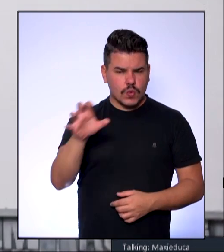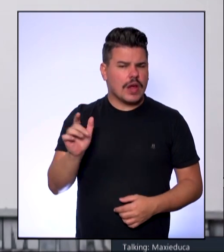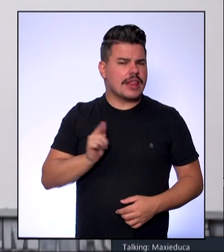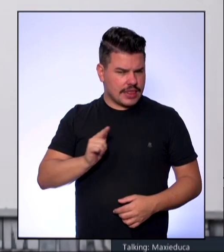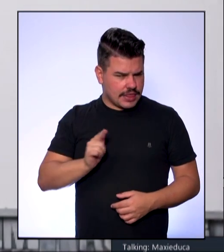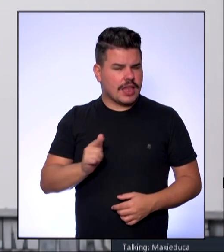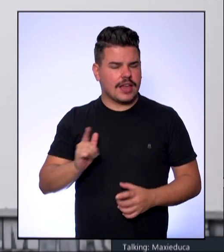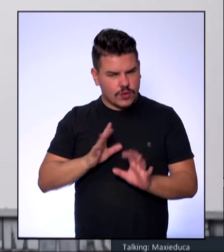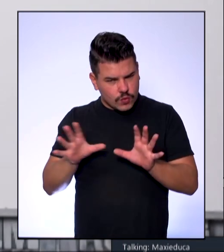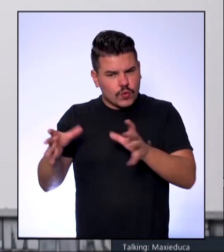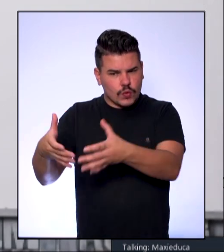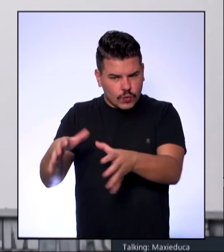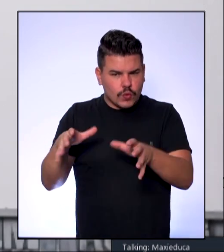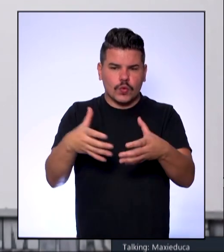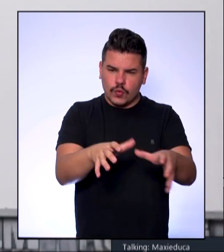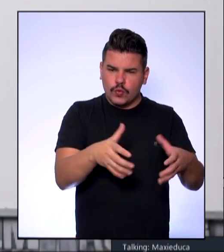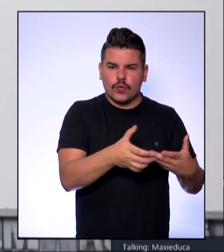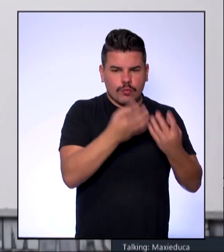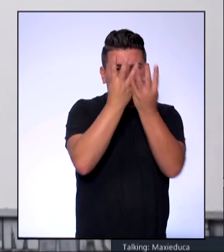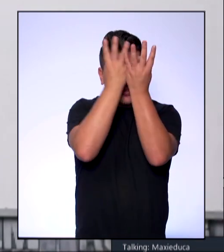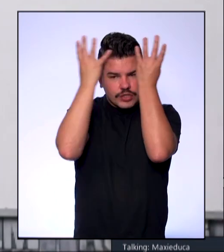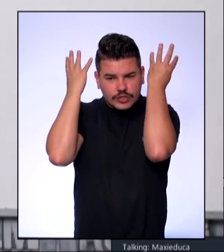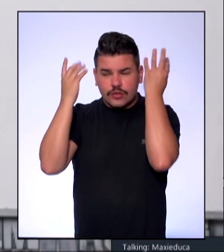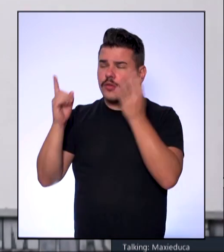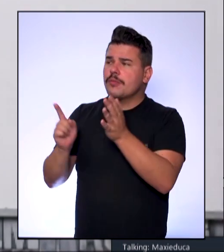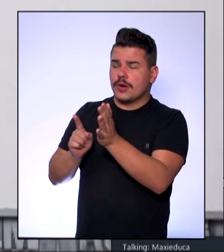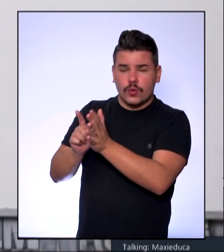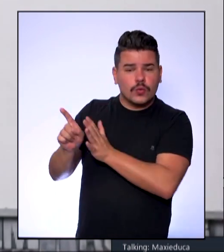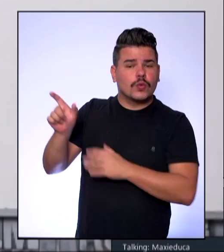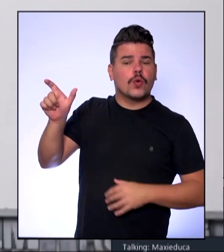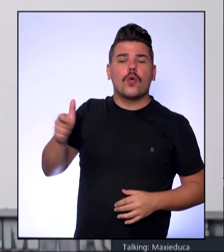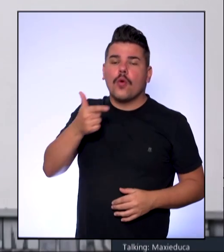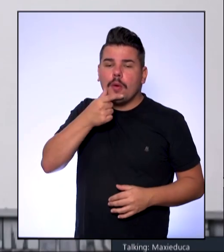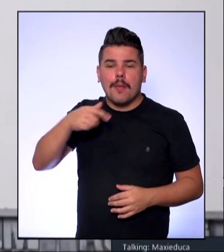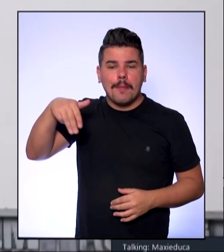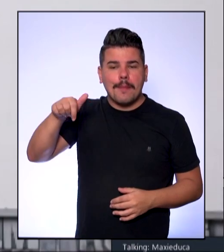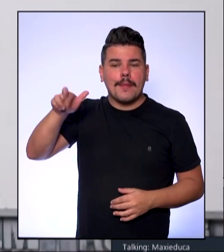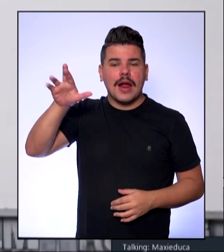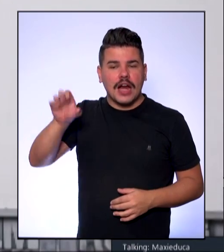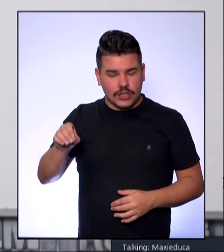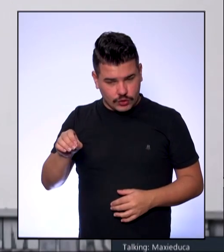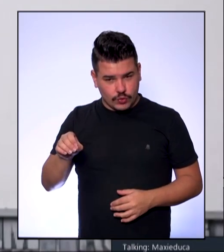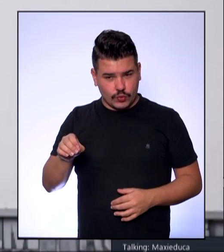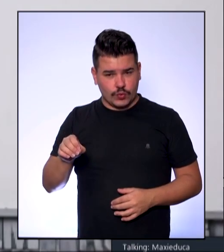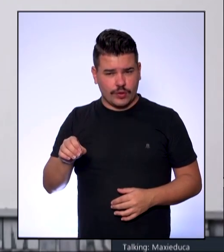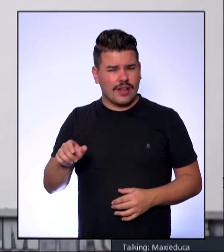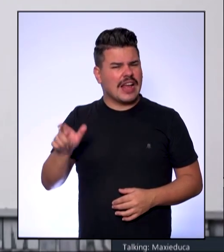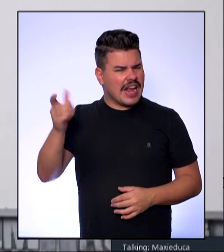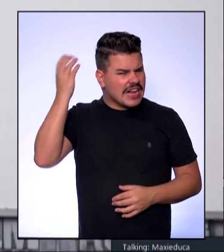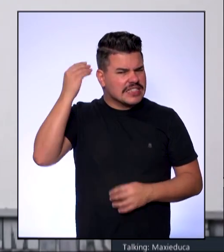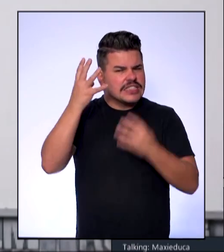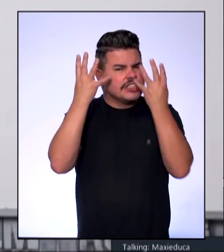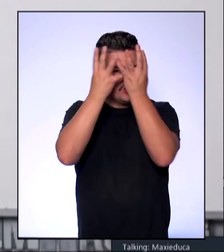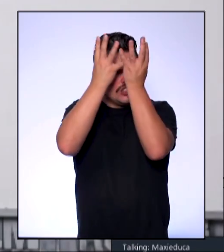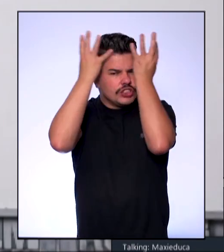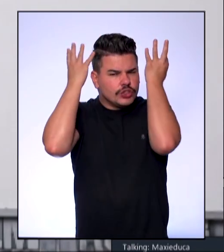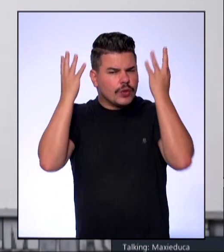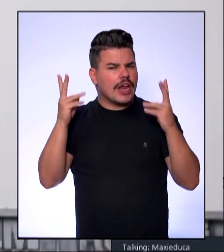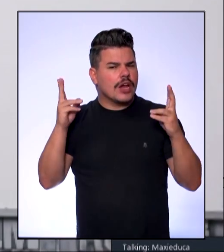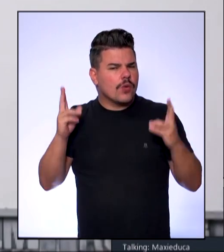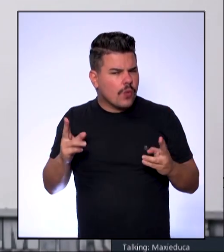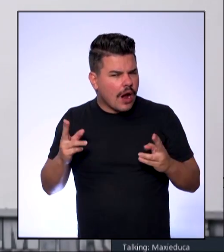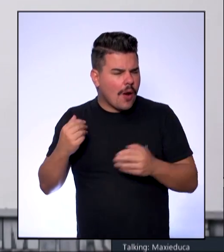uma pergunta aqui, o Márcio. Os índios eram homens das cavernas? Não. Os